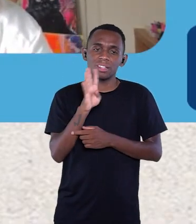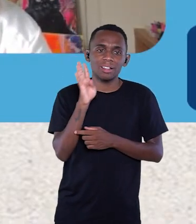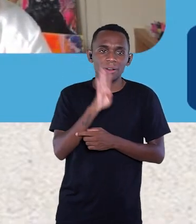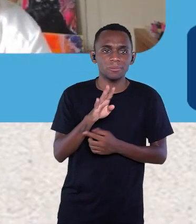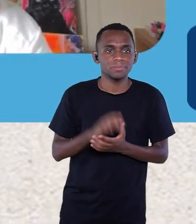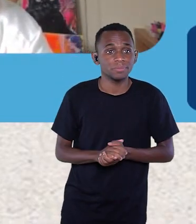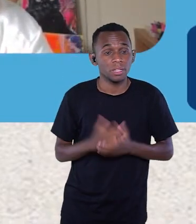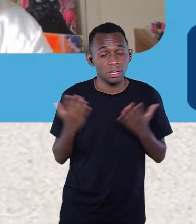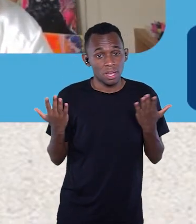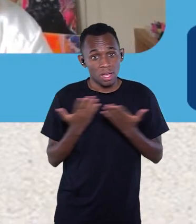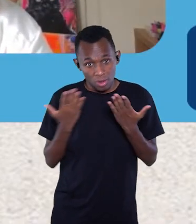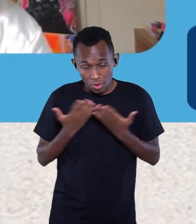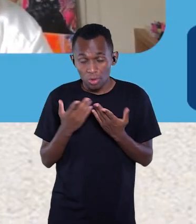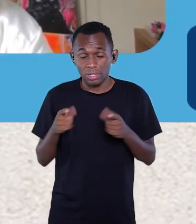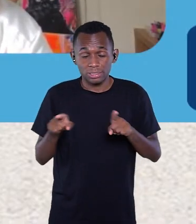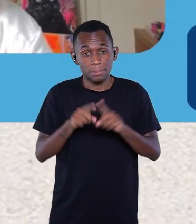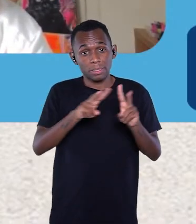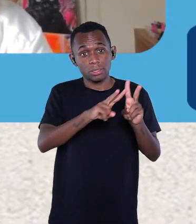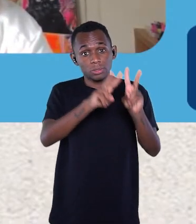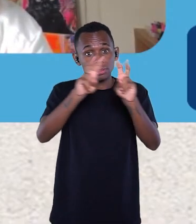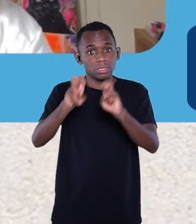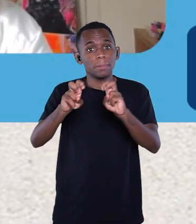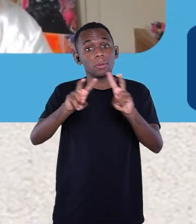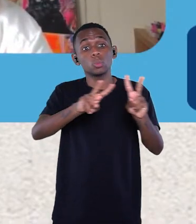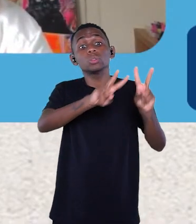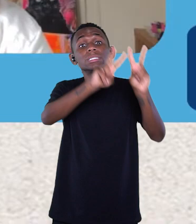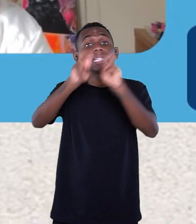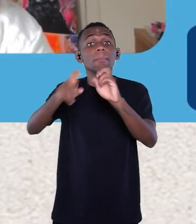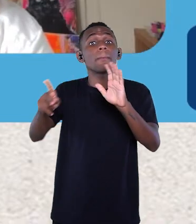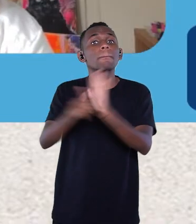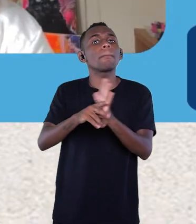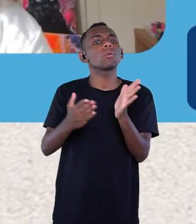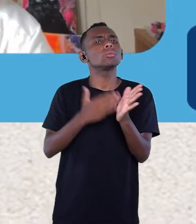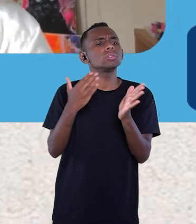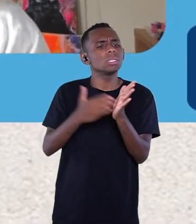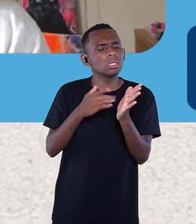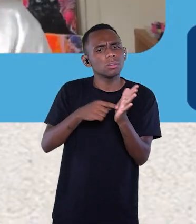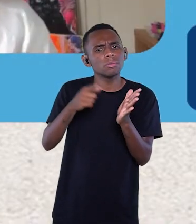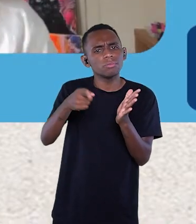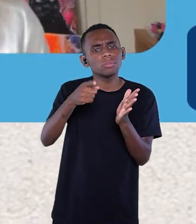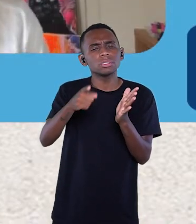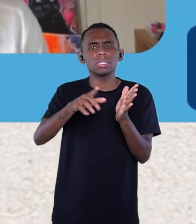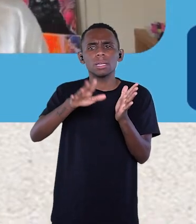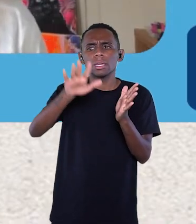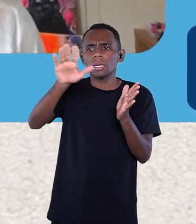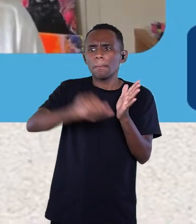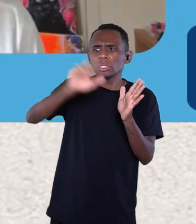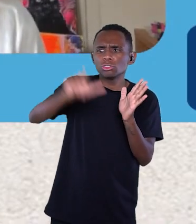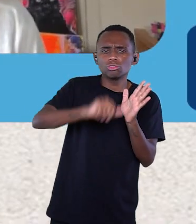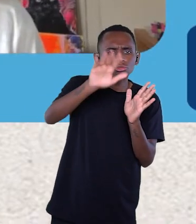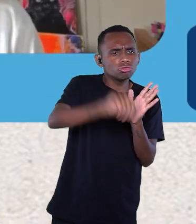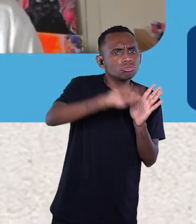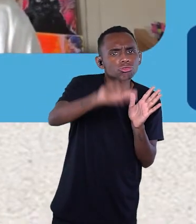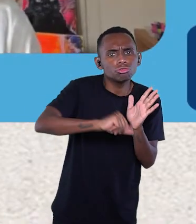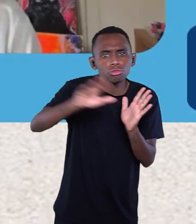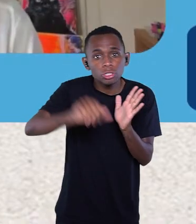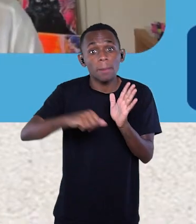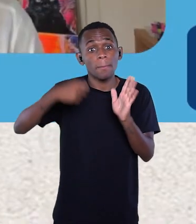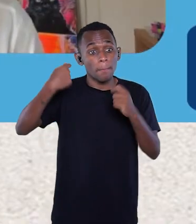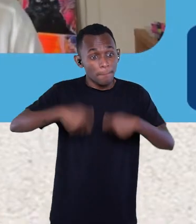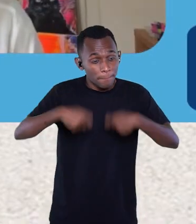muito legal. E agora eu quero chamar a atenção para o título do livro, que você convoca, né?